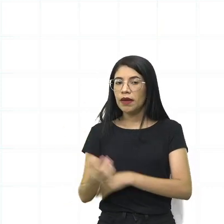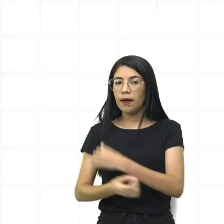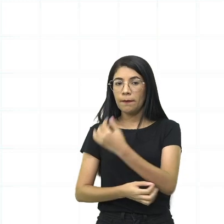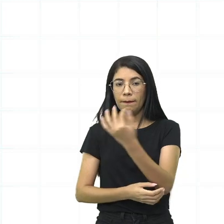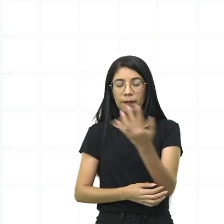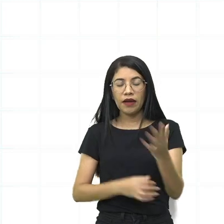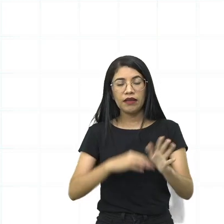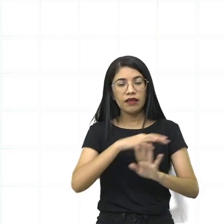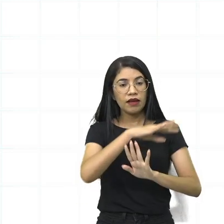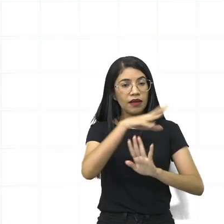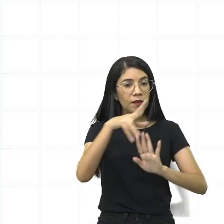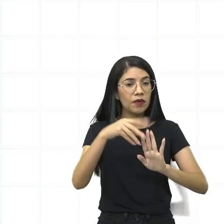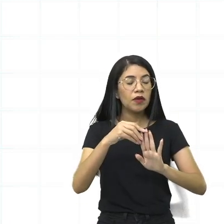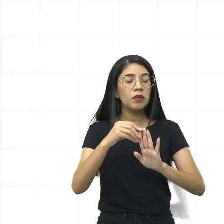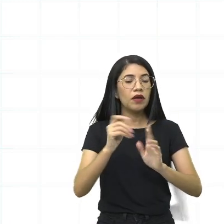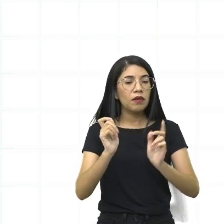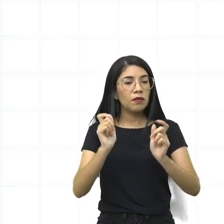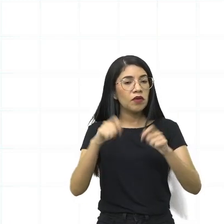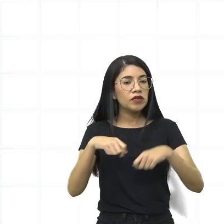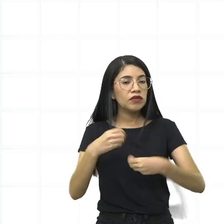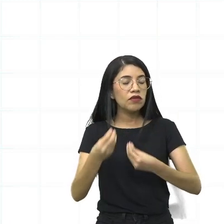Amazônia, ele contribui